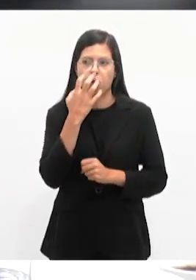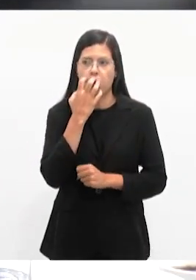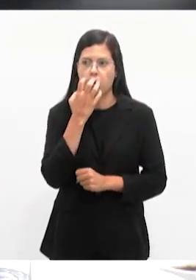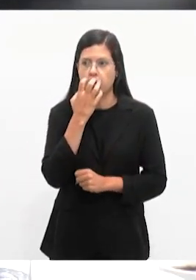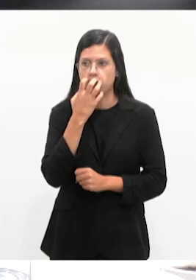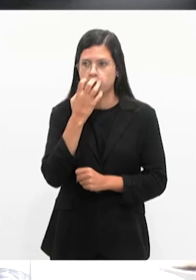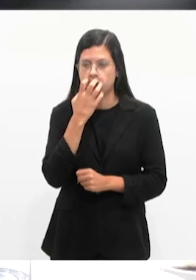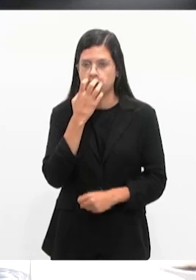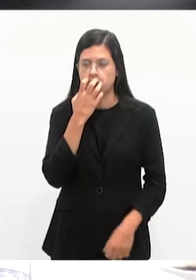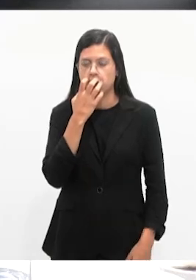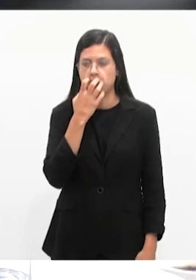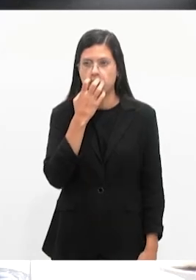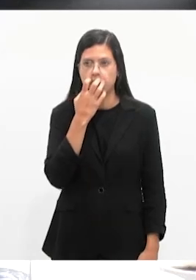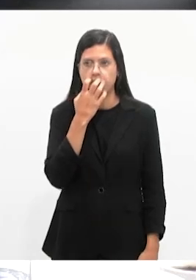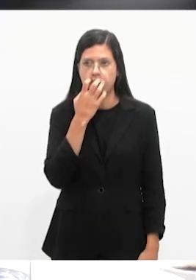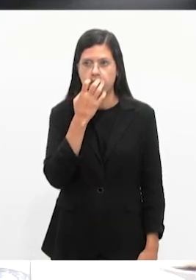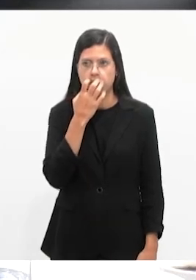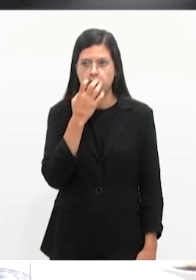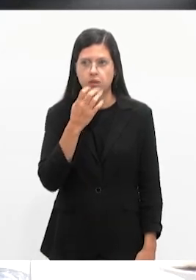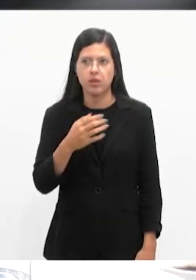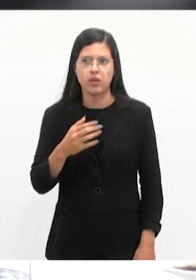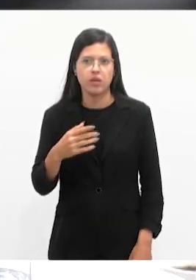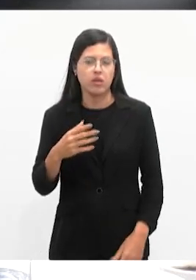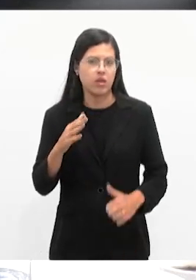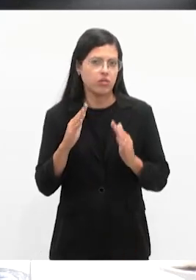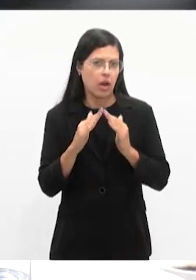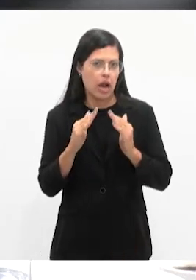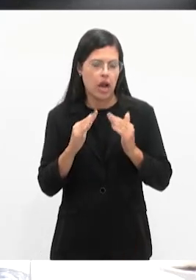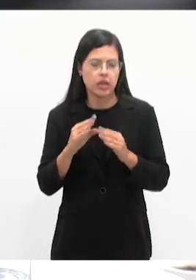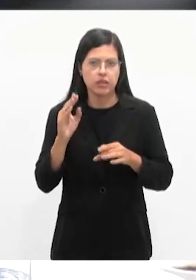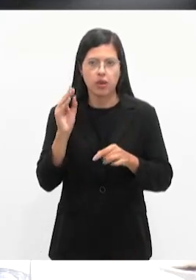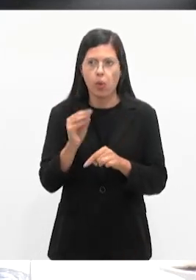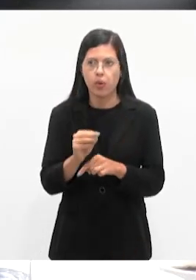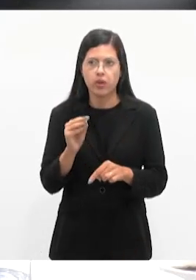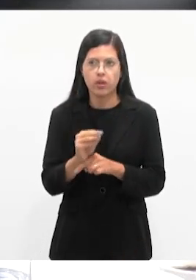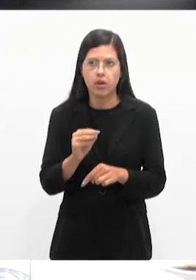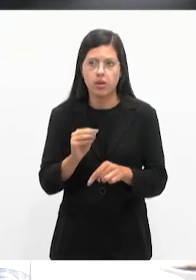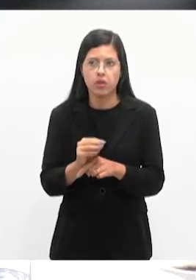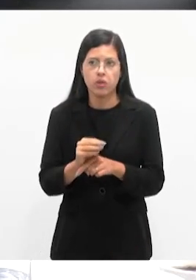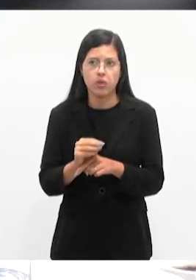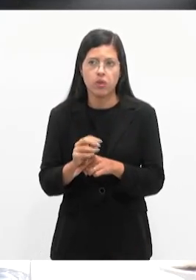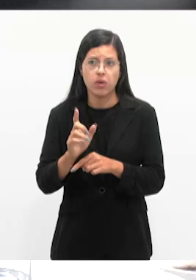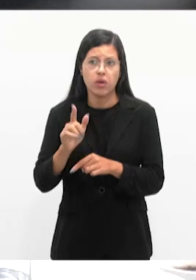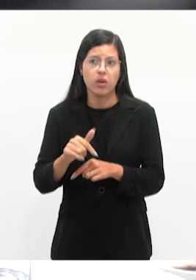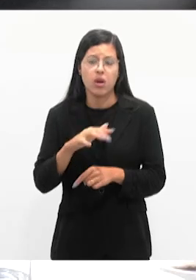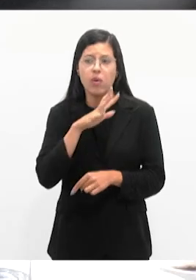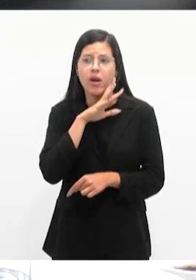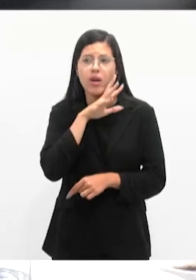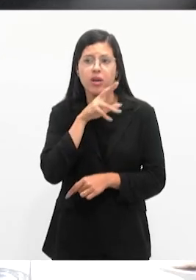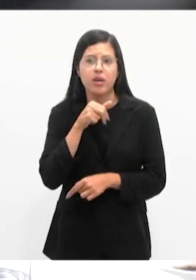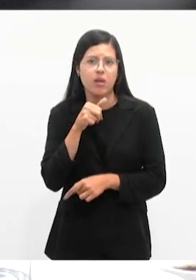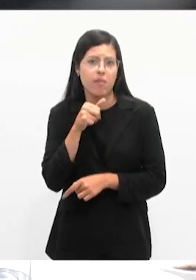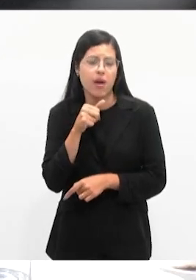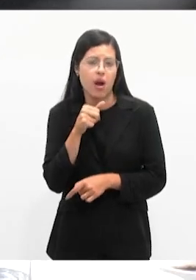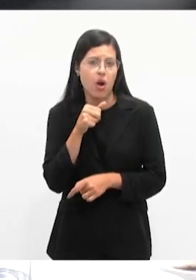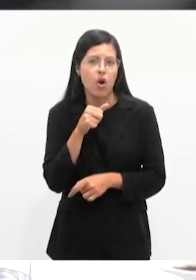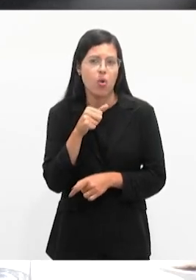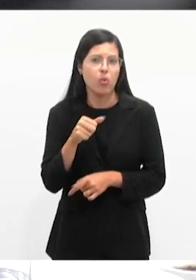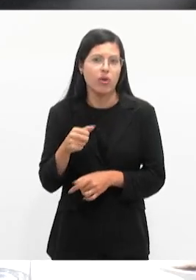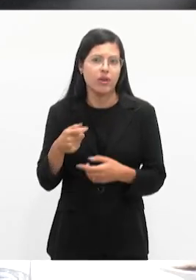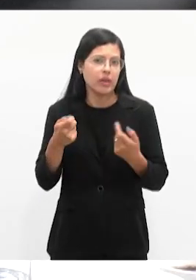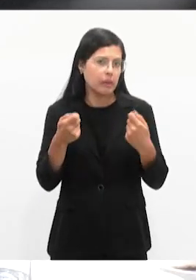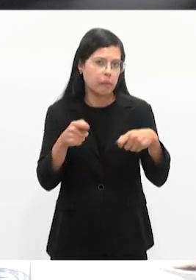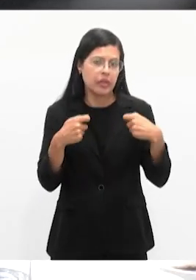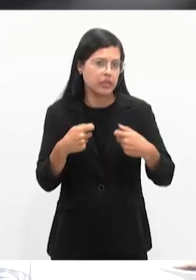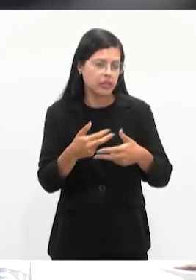está na sua casa, está cuidado, isso é um animal absolutamente carente. A